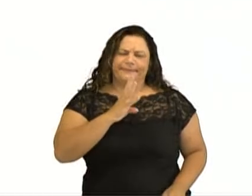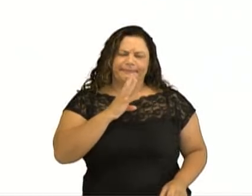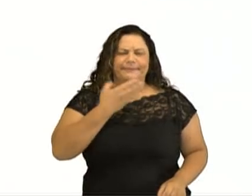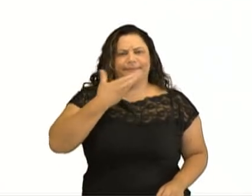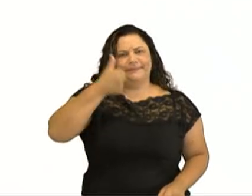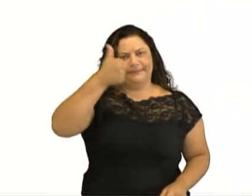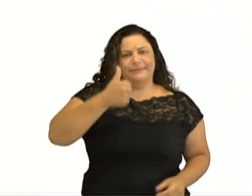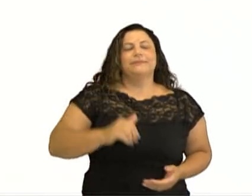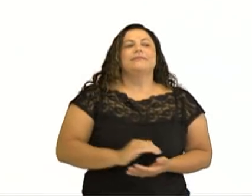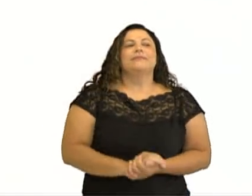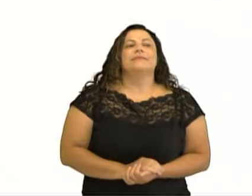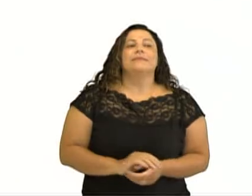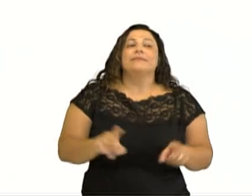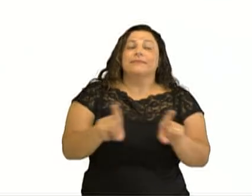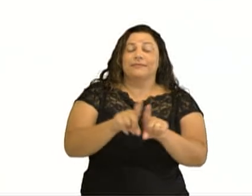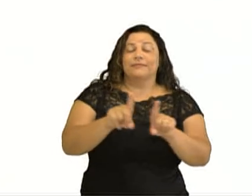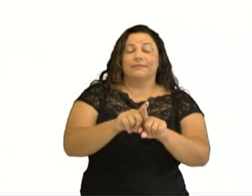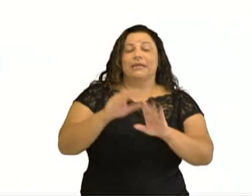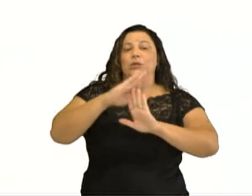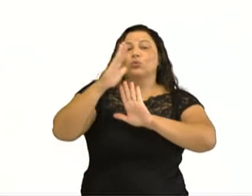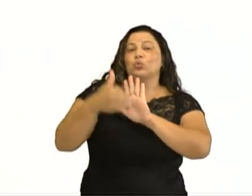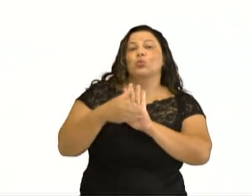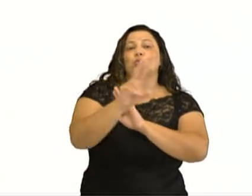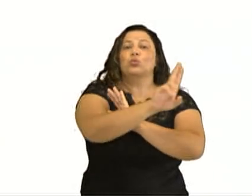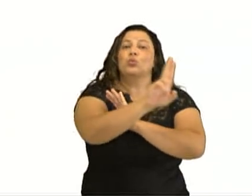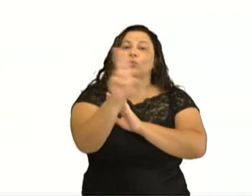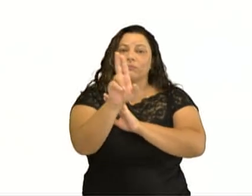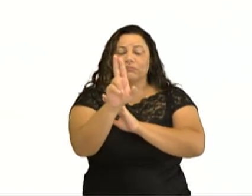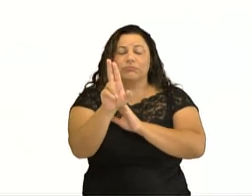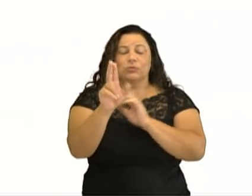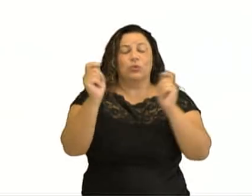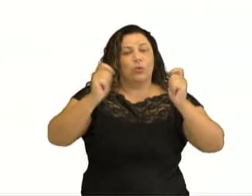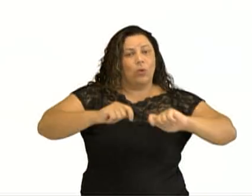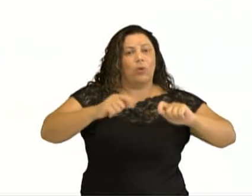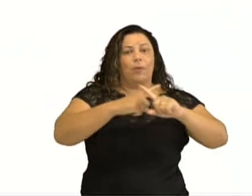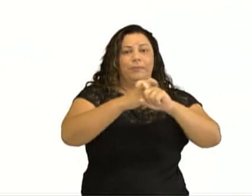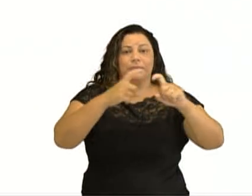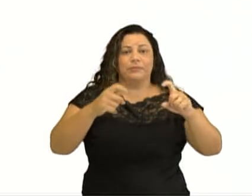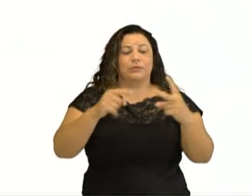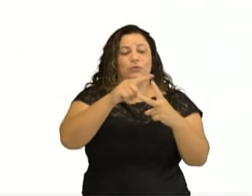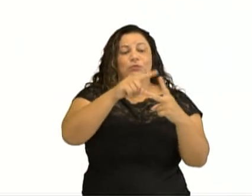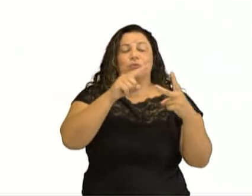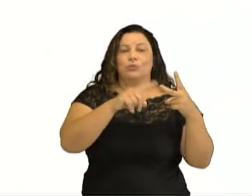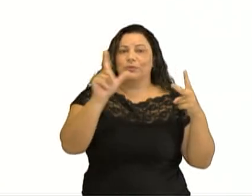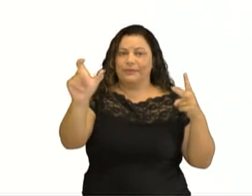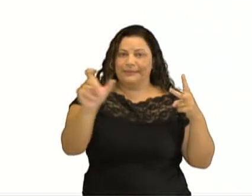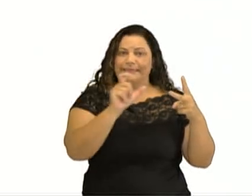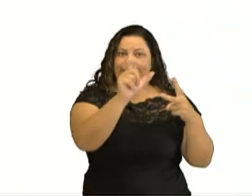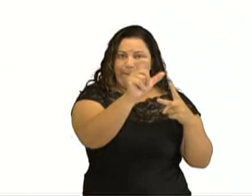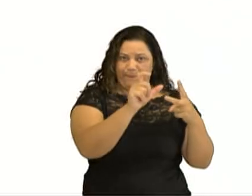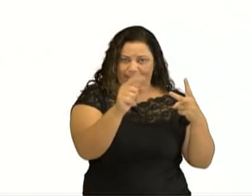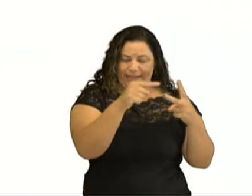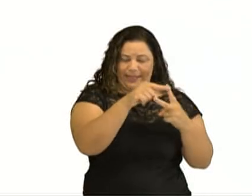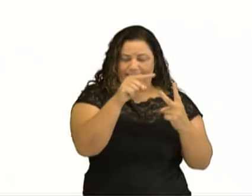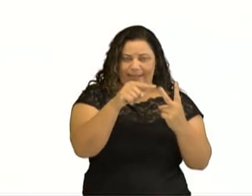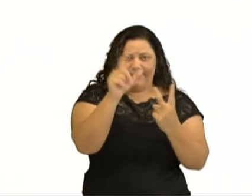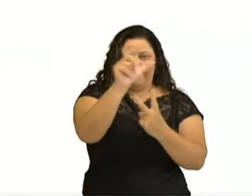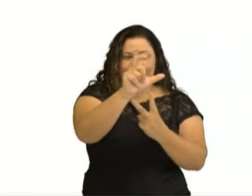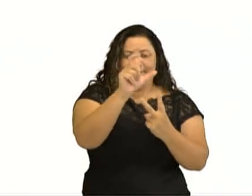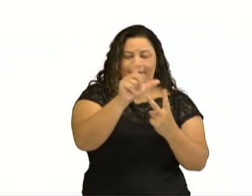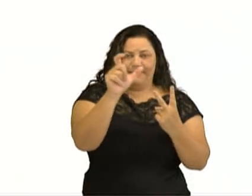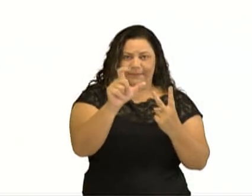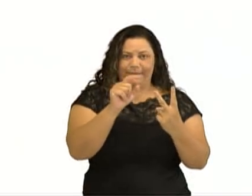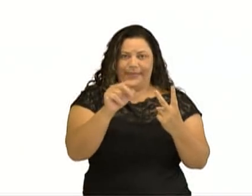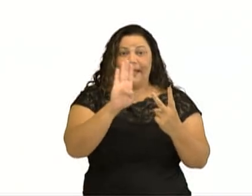Além disso, todo nome científico vai ser escrito com duas palavras, é uma nomenclatura binominal.